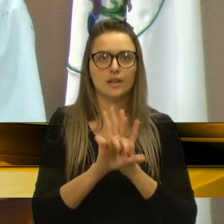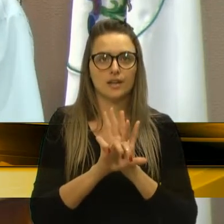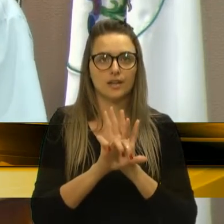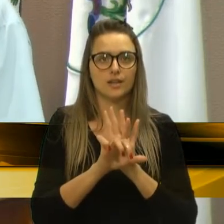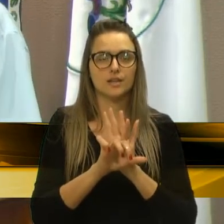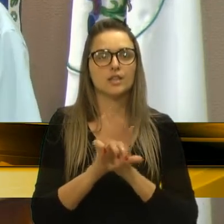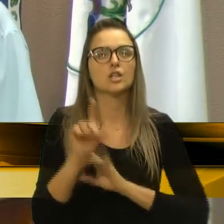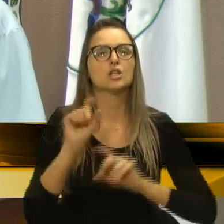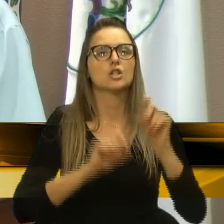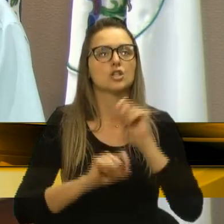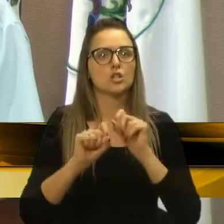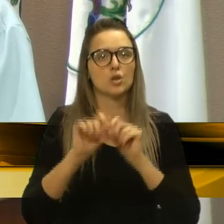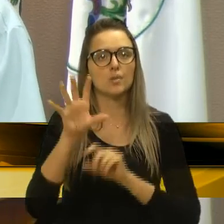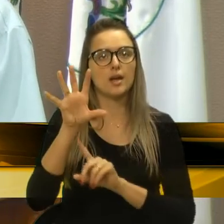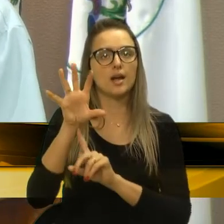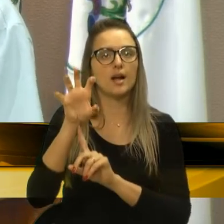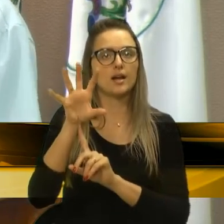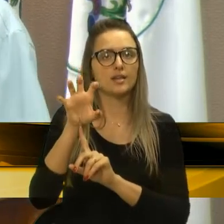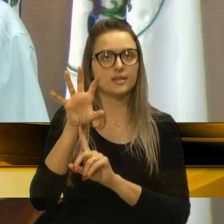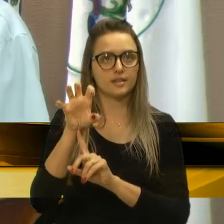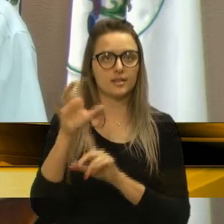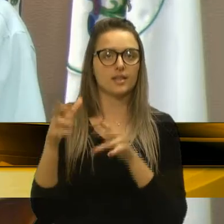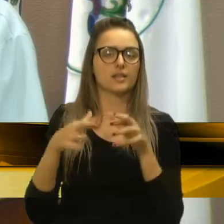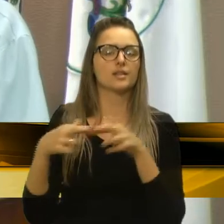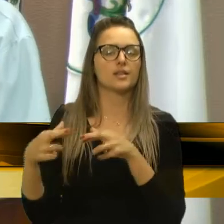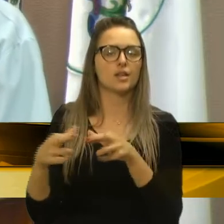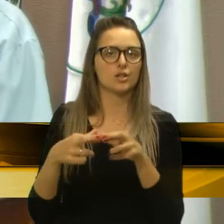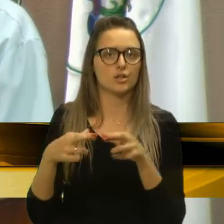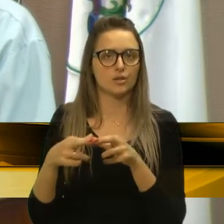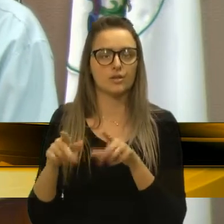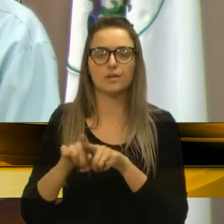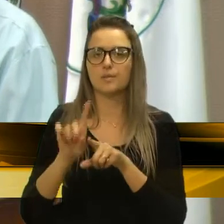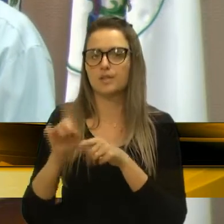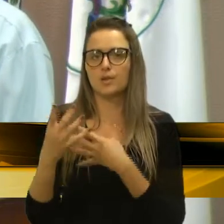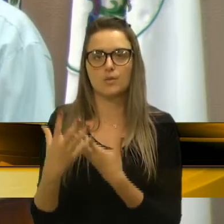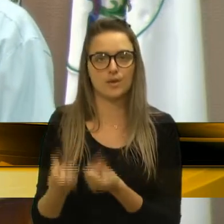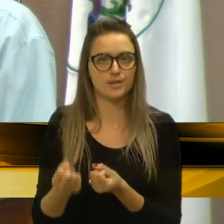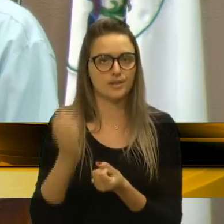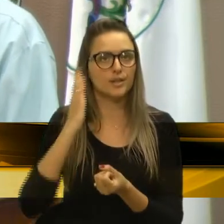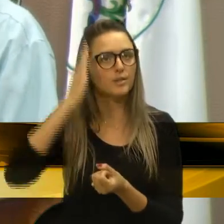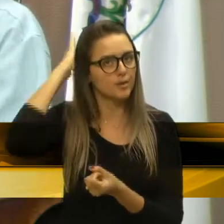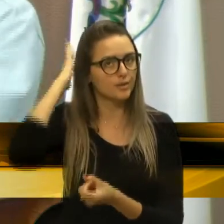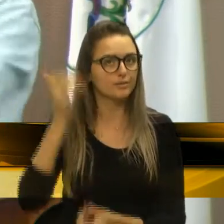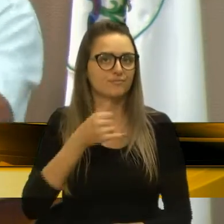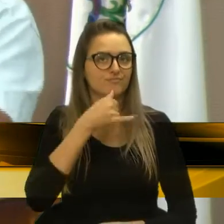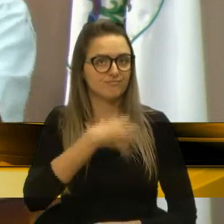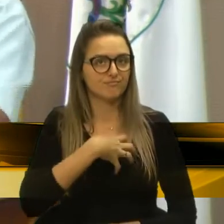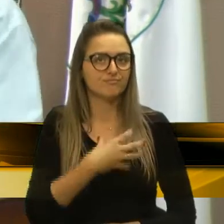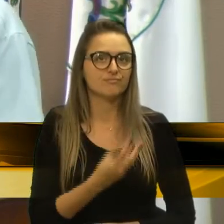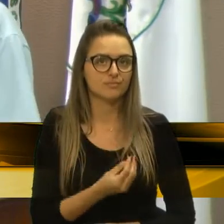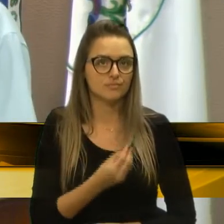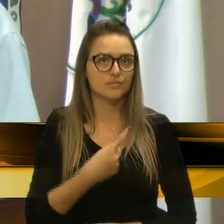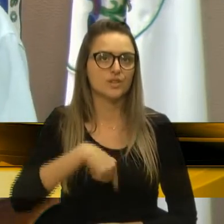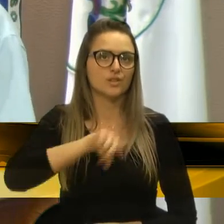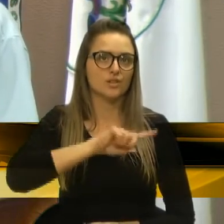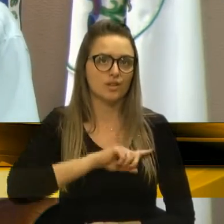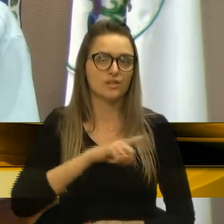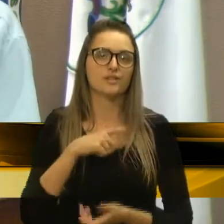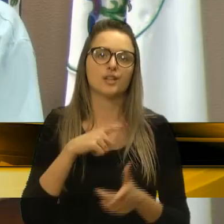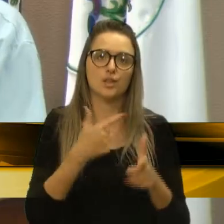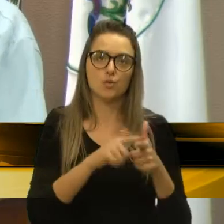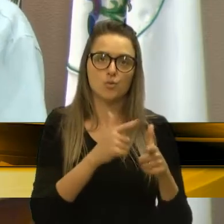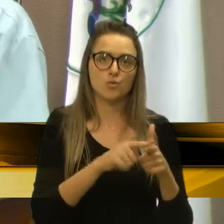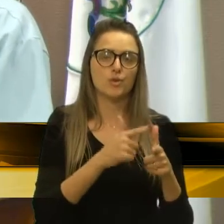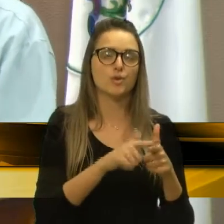as antigas nossa região e também não foi acatada pelo prefeito infelizmente a inter tem esse problema também